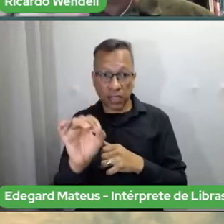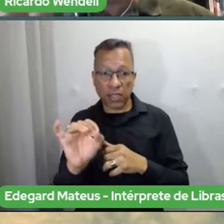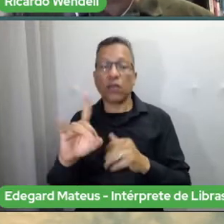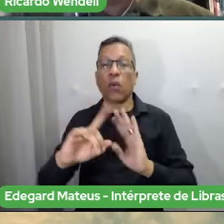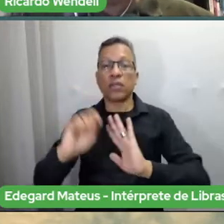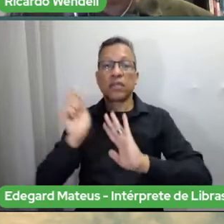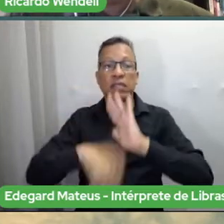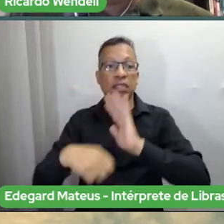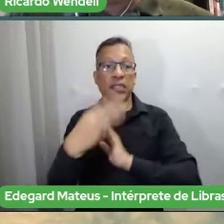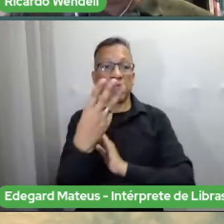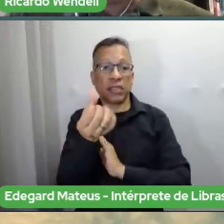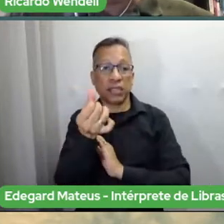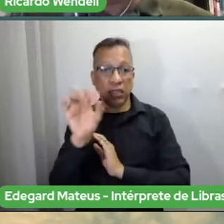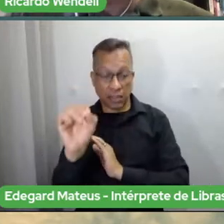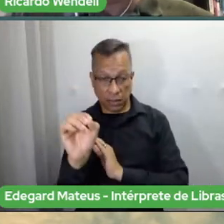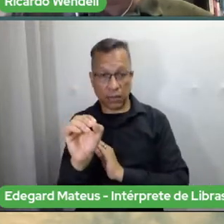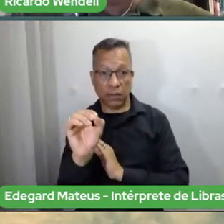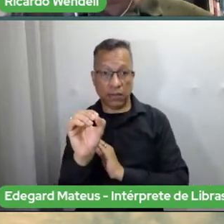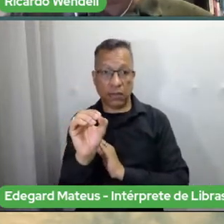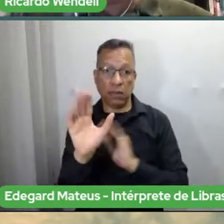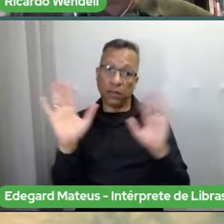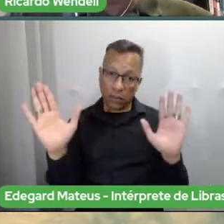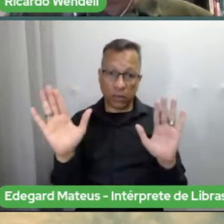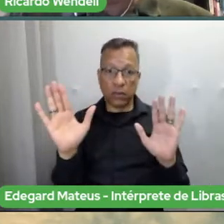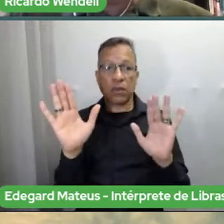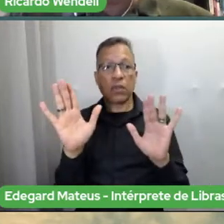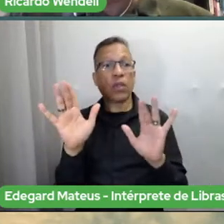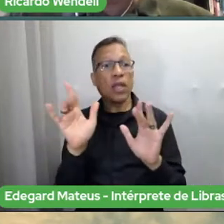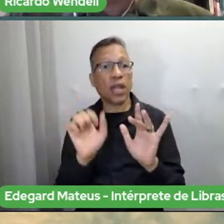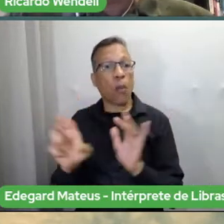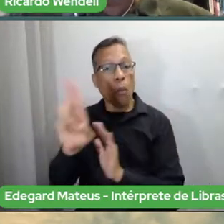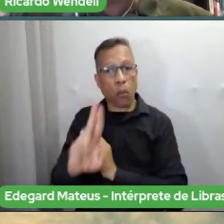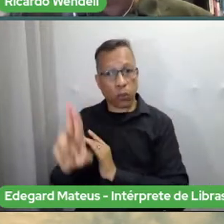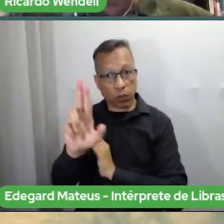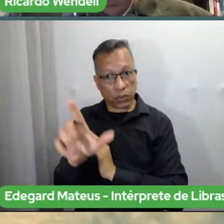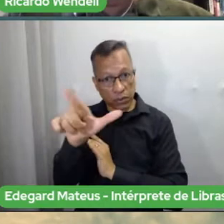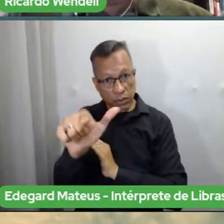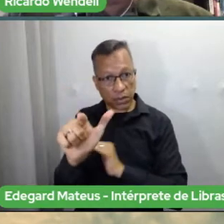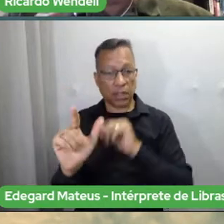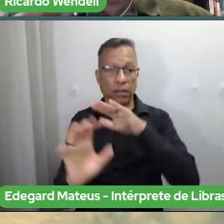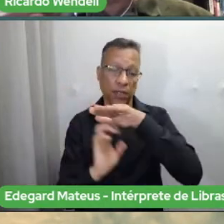360, né, dependendo do seu consumidor, do seu negócio, do usuário do seu negócio.